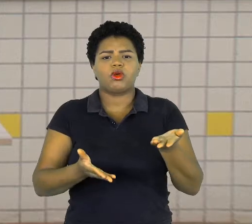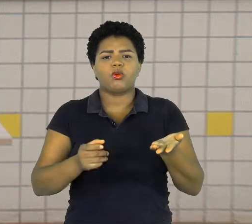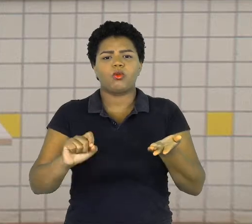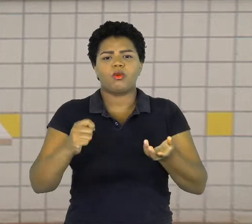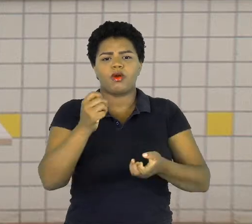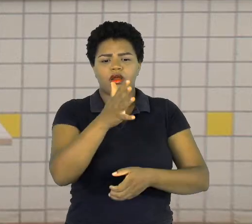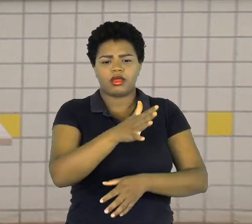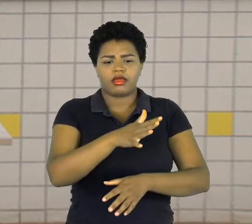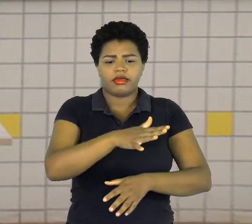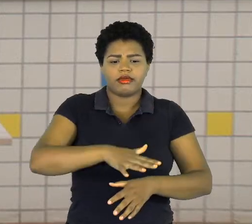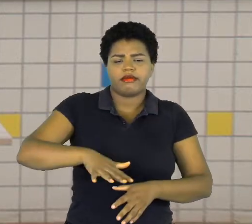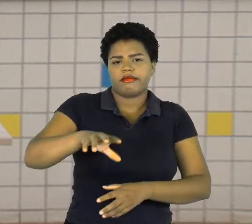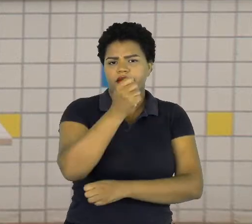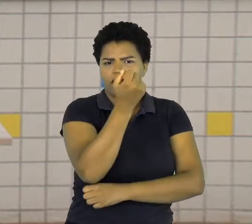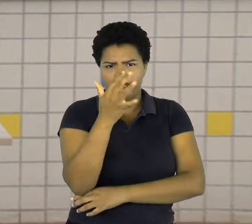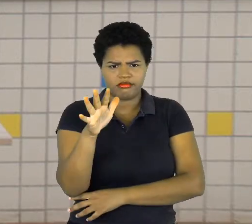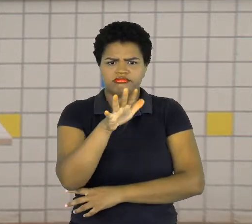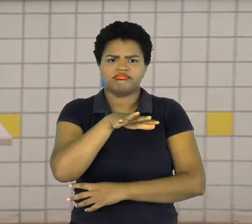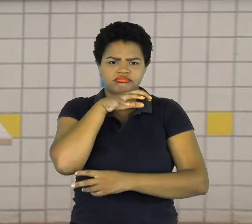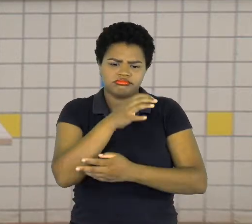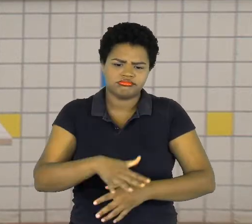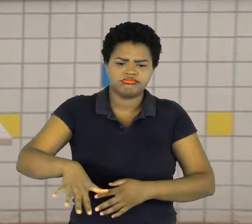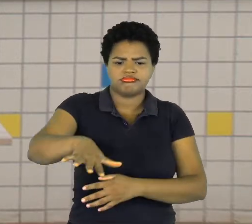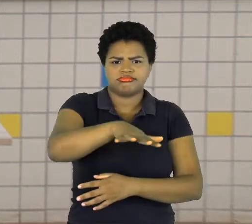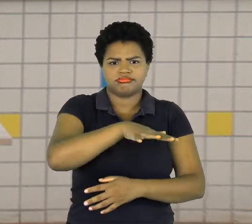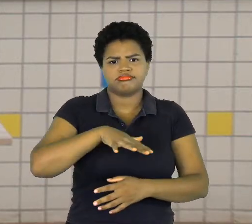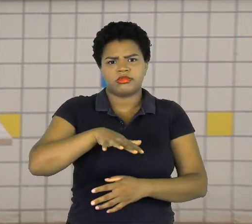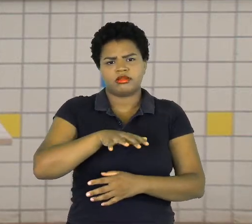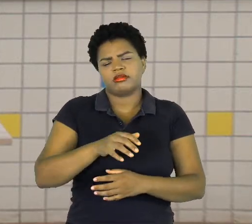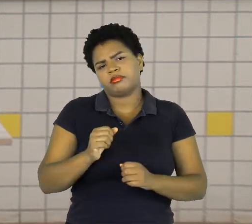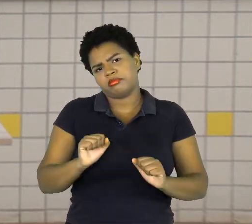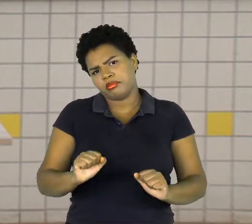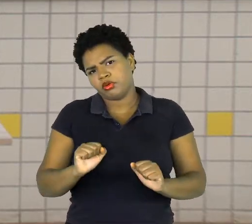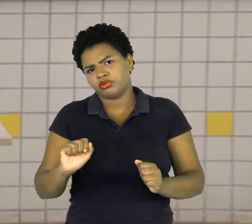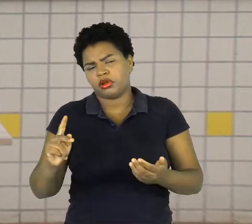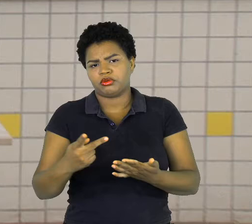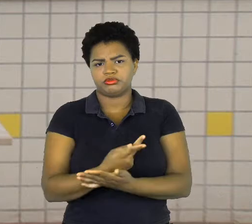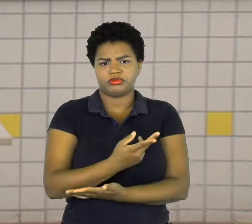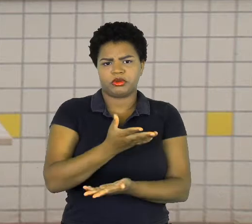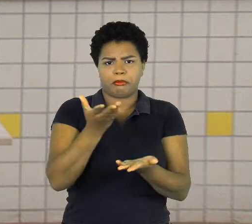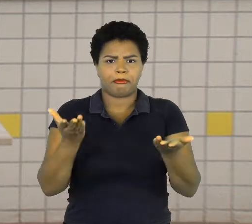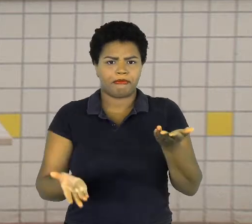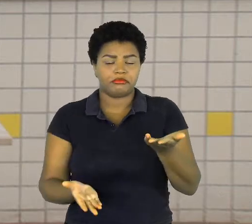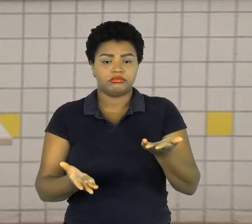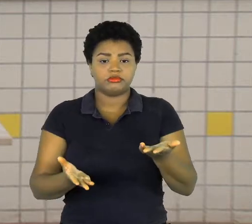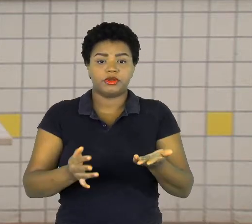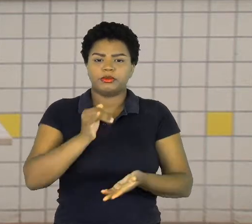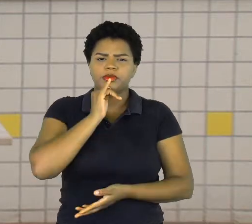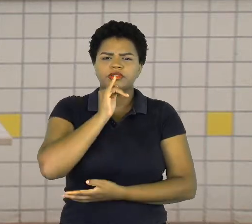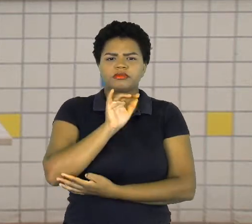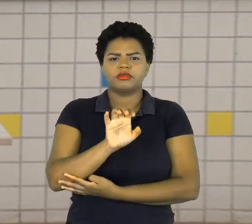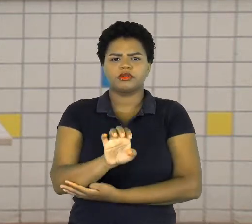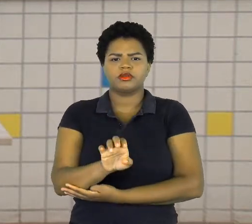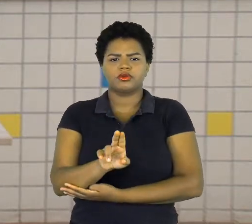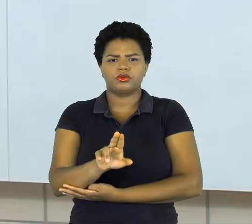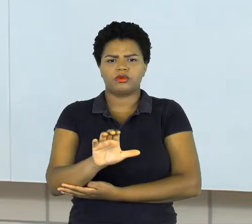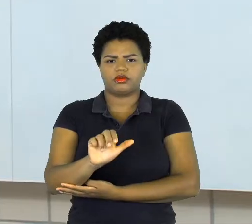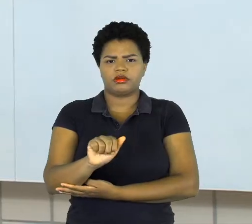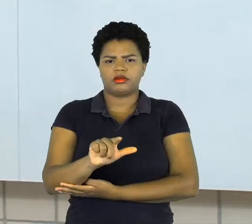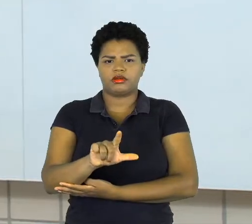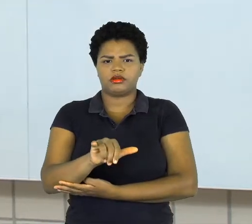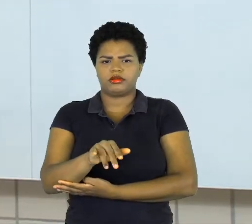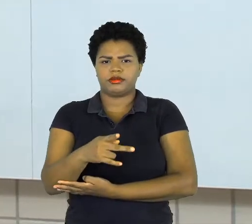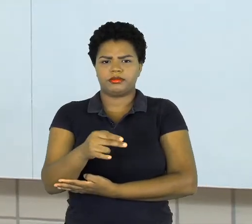não é de uma determinada região. Né? O eucalipto, por exemplo, ele não é do Cerrado, ele é exótico, né? Exótico não